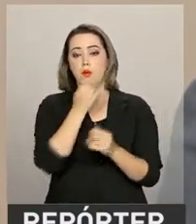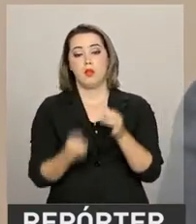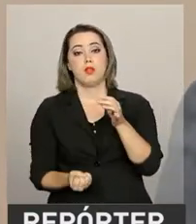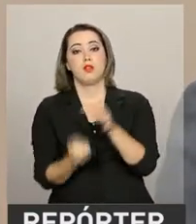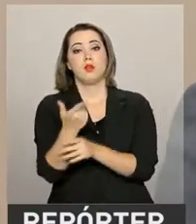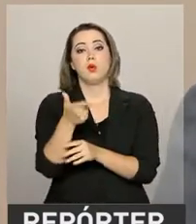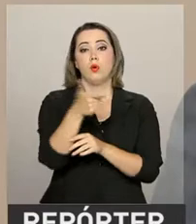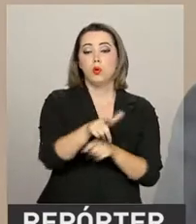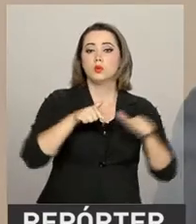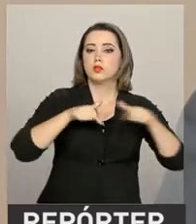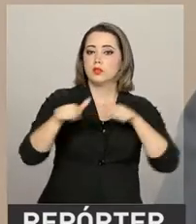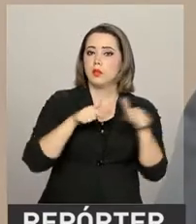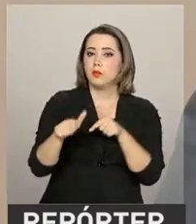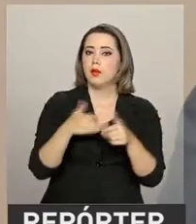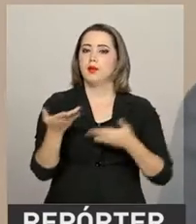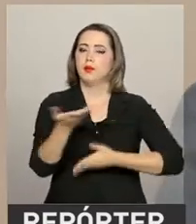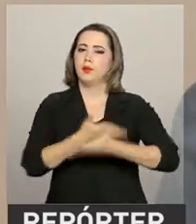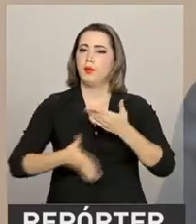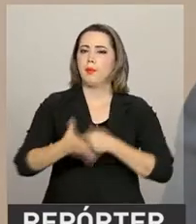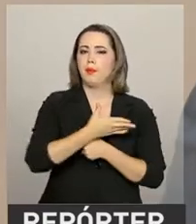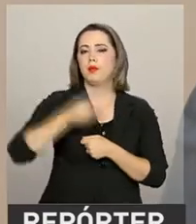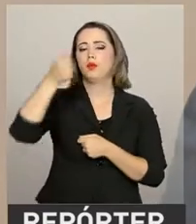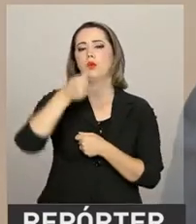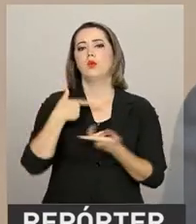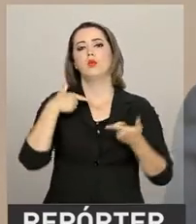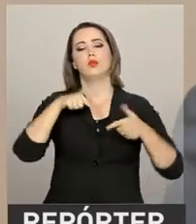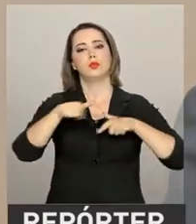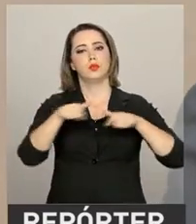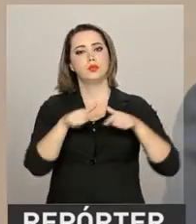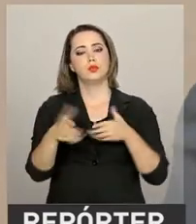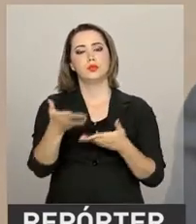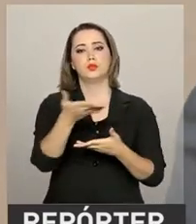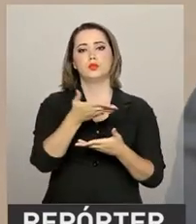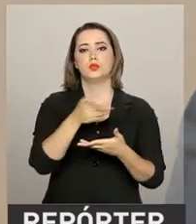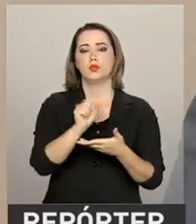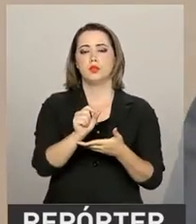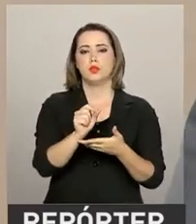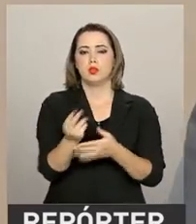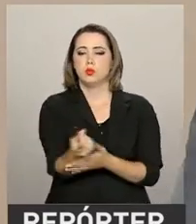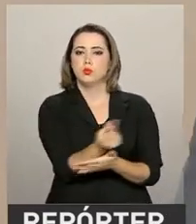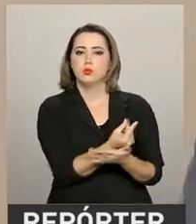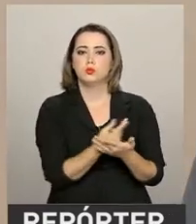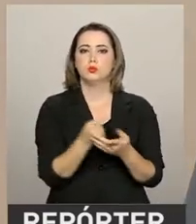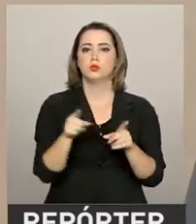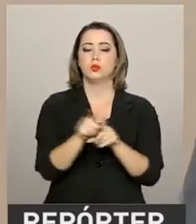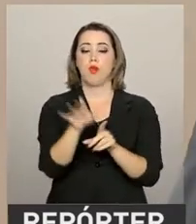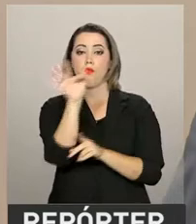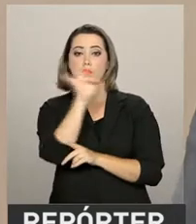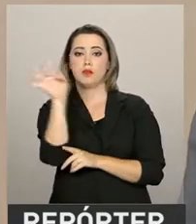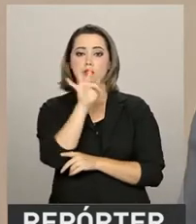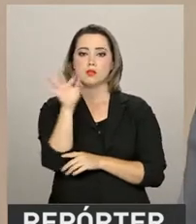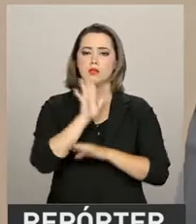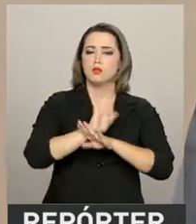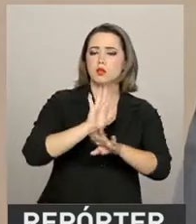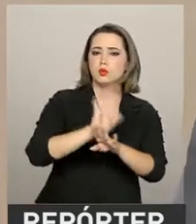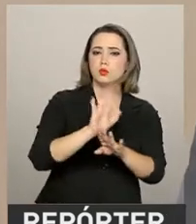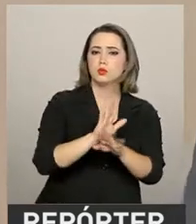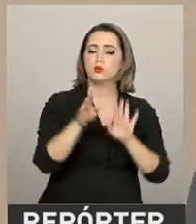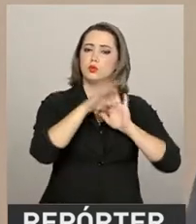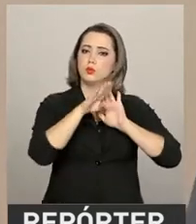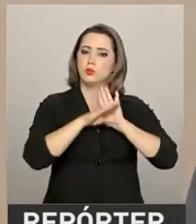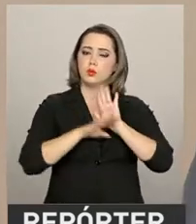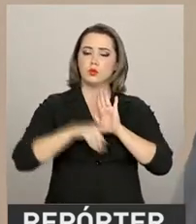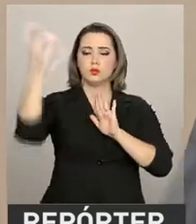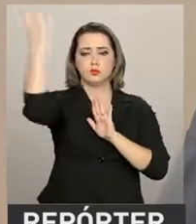a participação de instituições, agências financeiras francesas apoiando projetos no